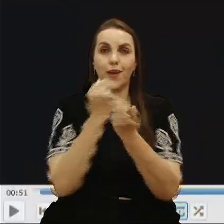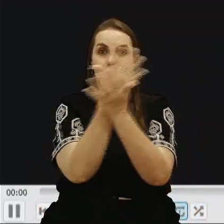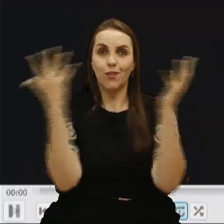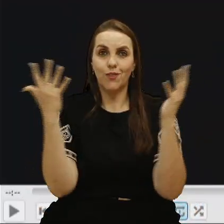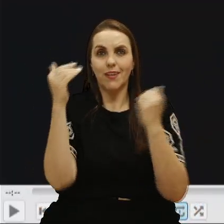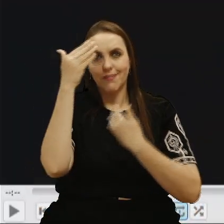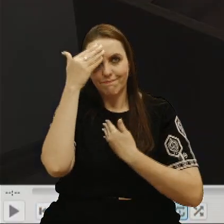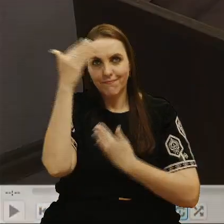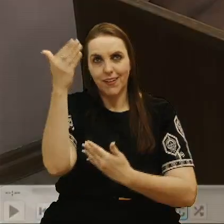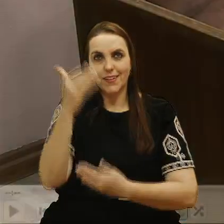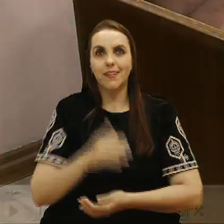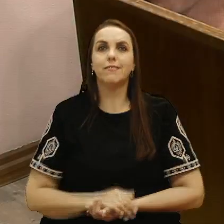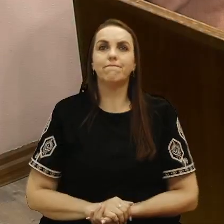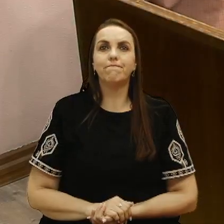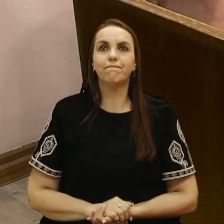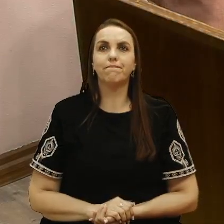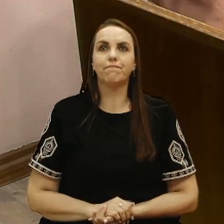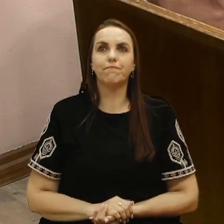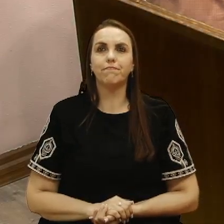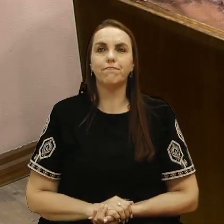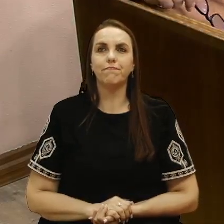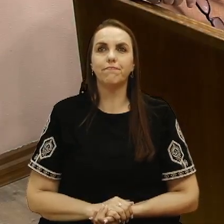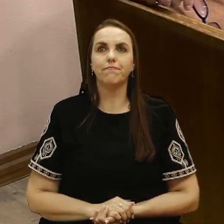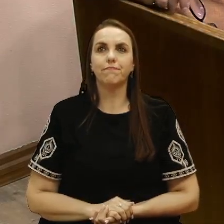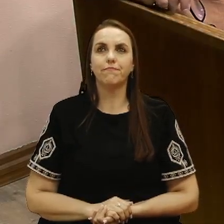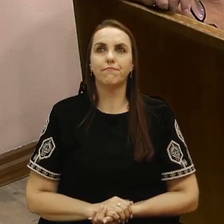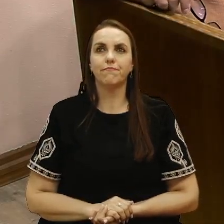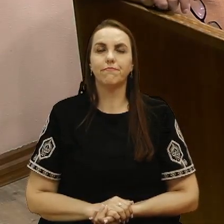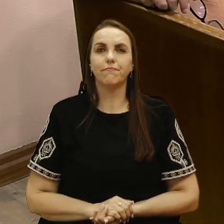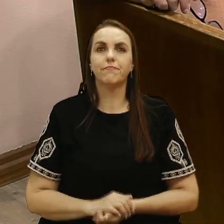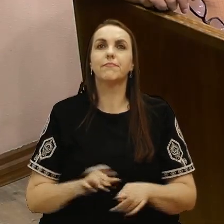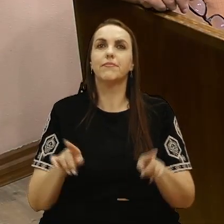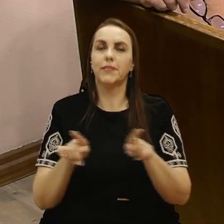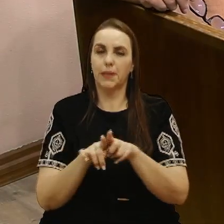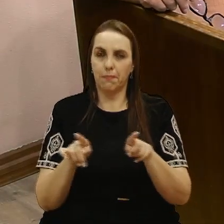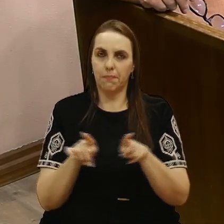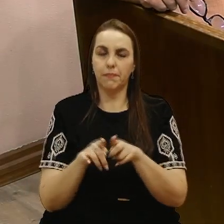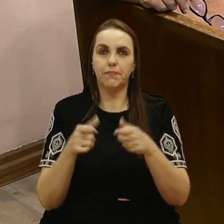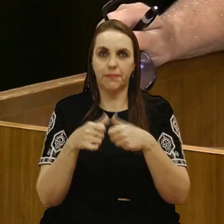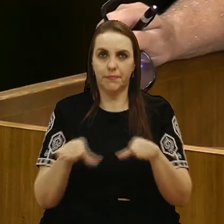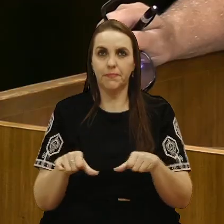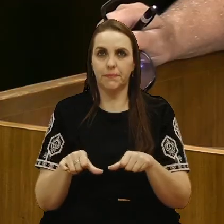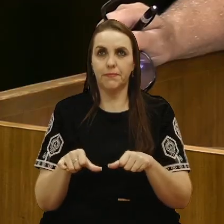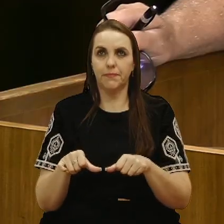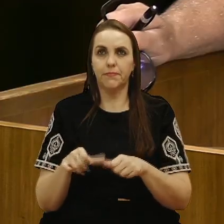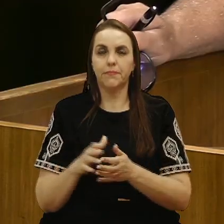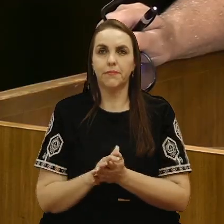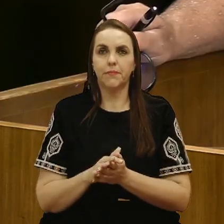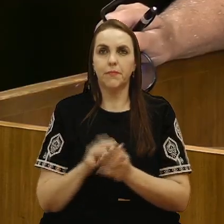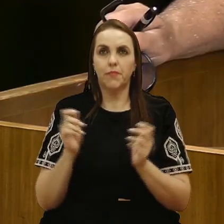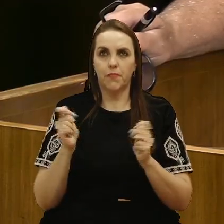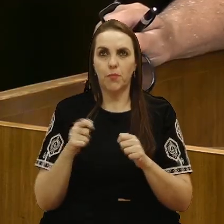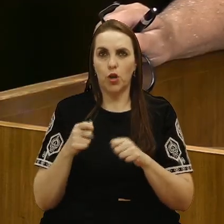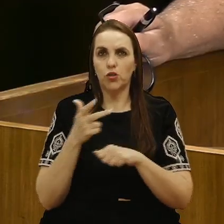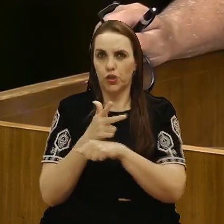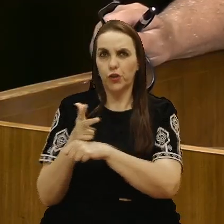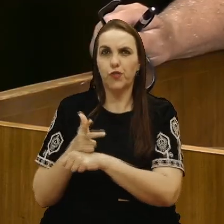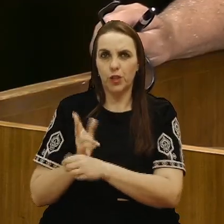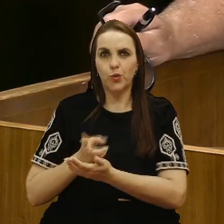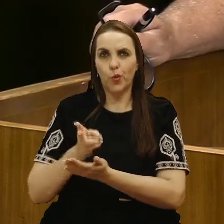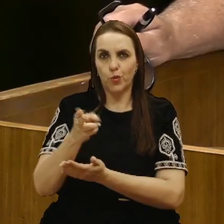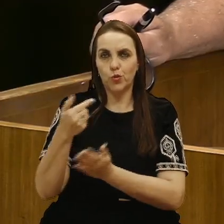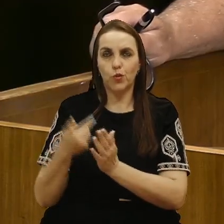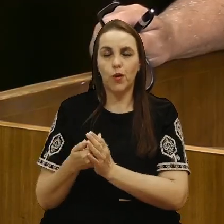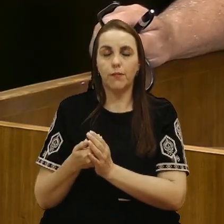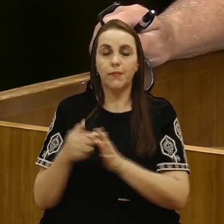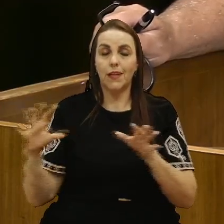agradece. Bom, assim também está. Pode deixar o vídeo sem som, que liga a barragem